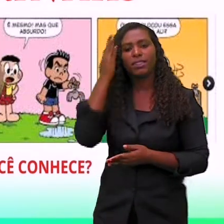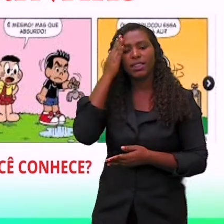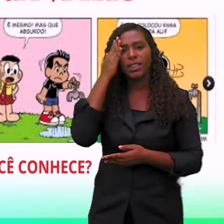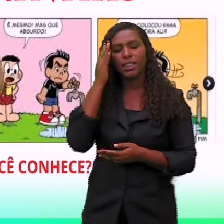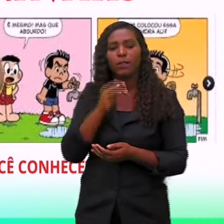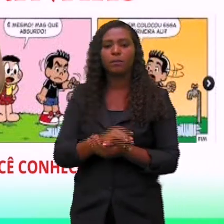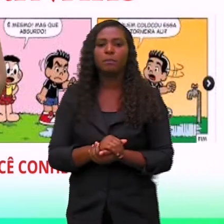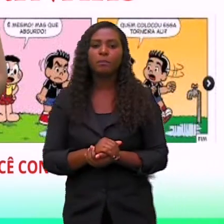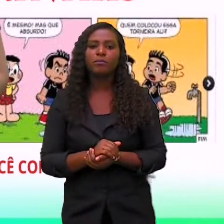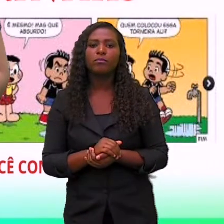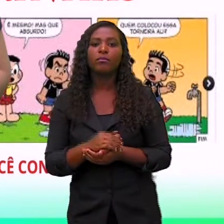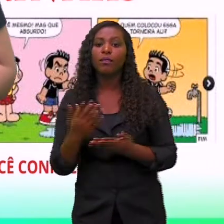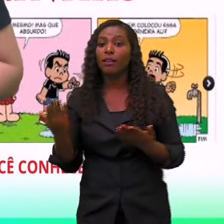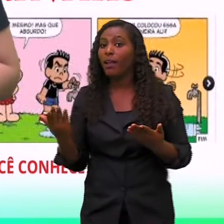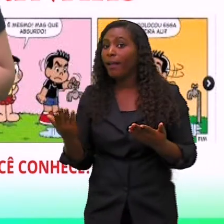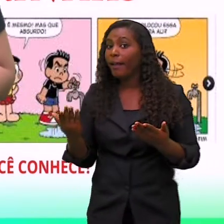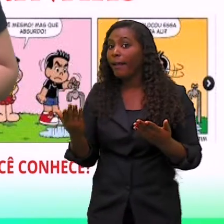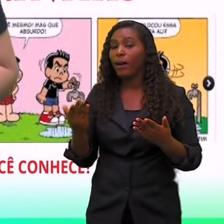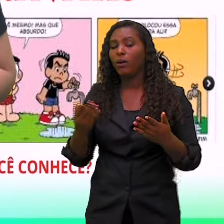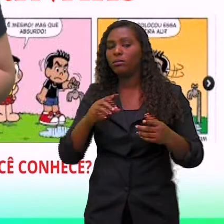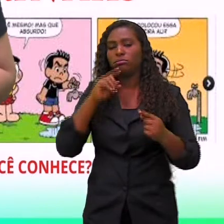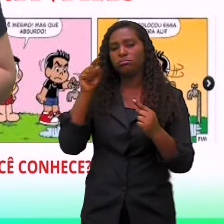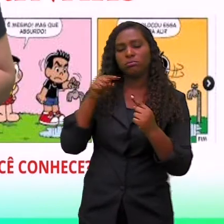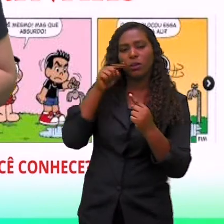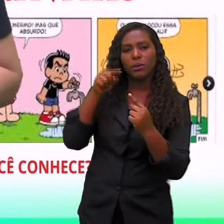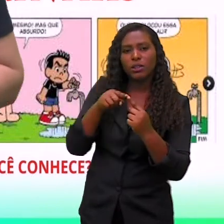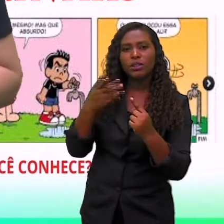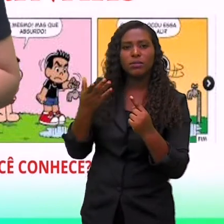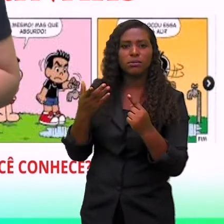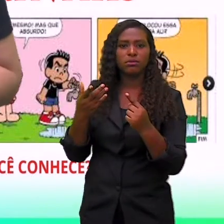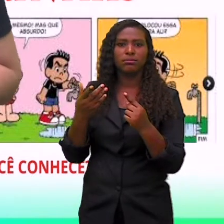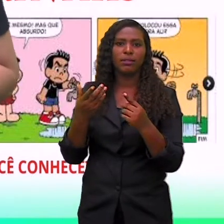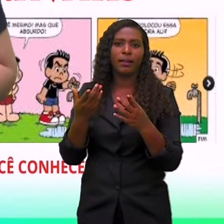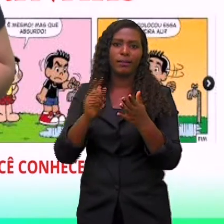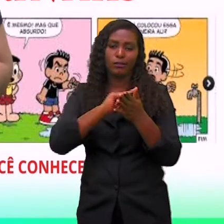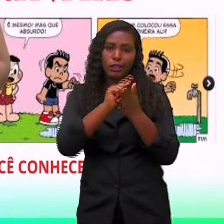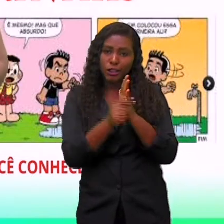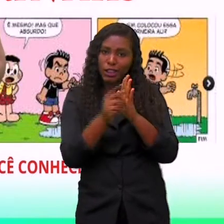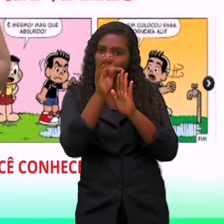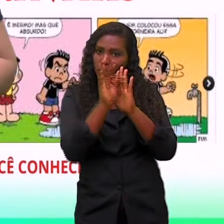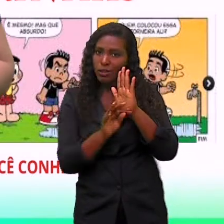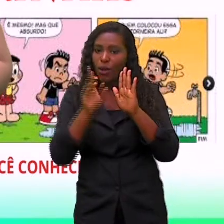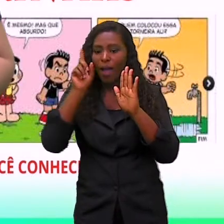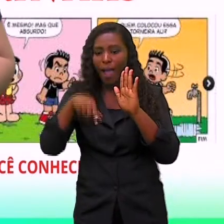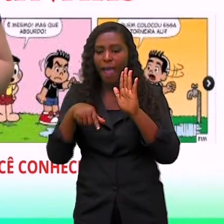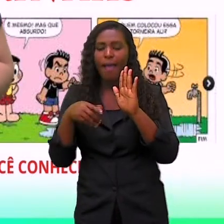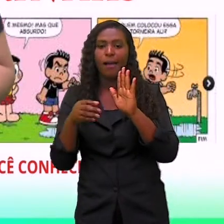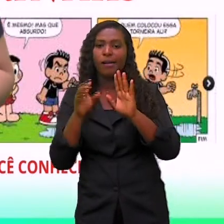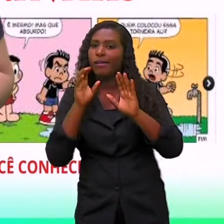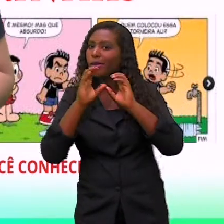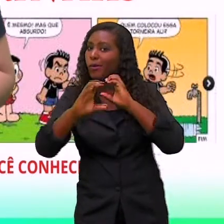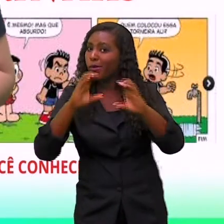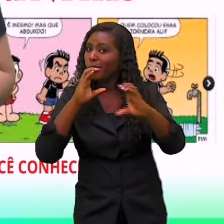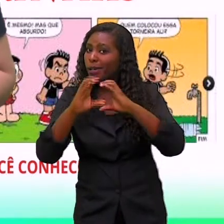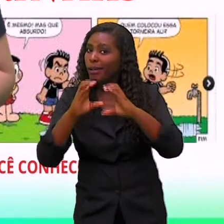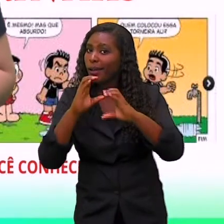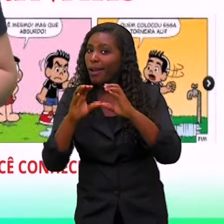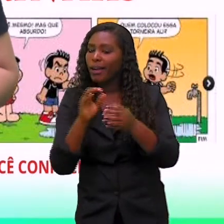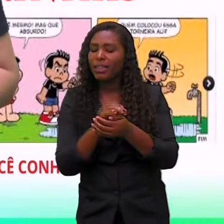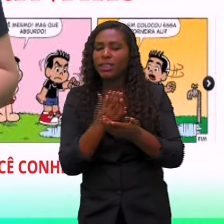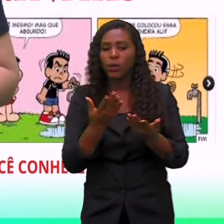a comunicação. Os gêneros textuais, eles são subgrupos dentro dos tipos